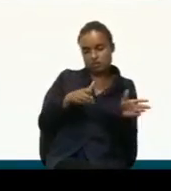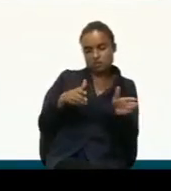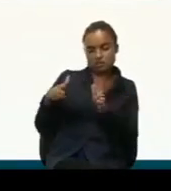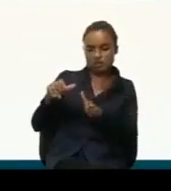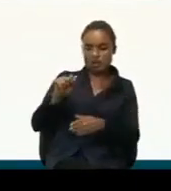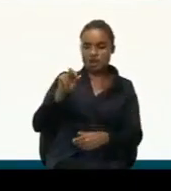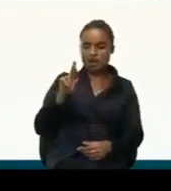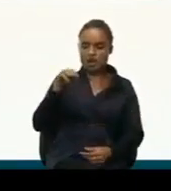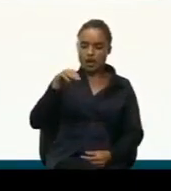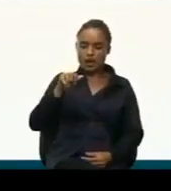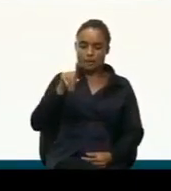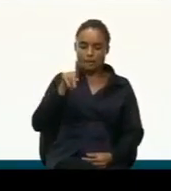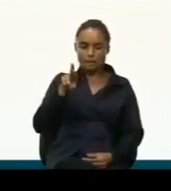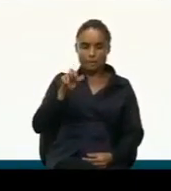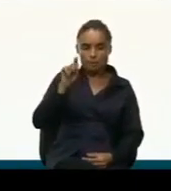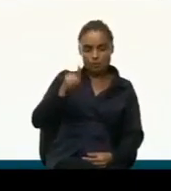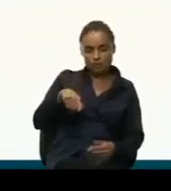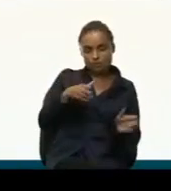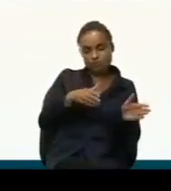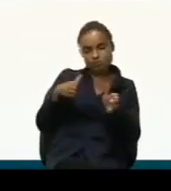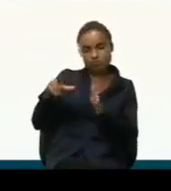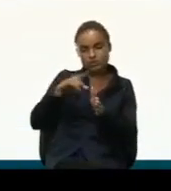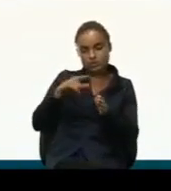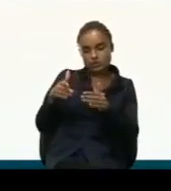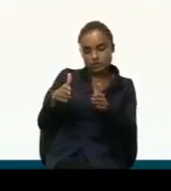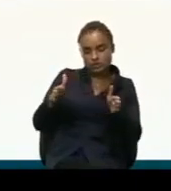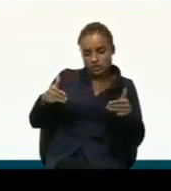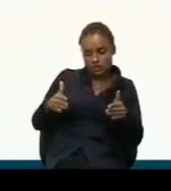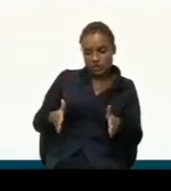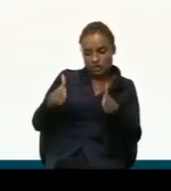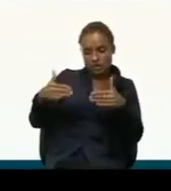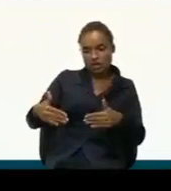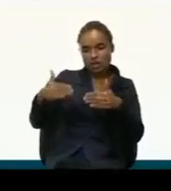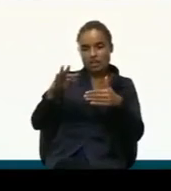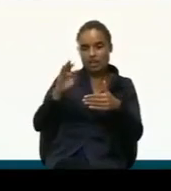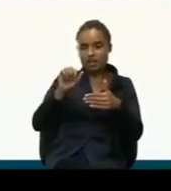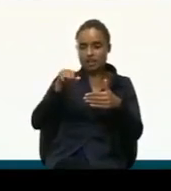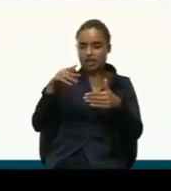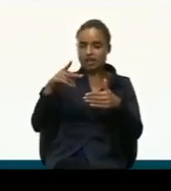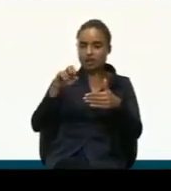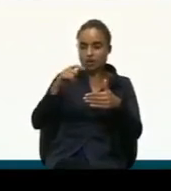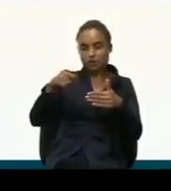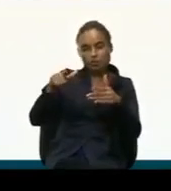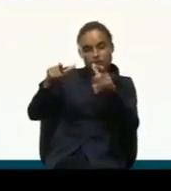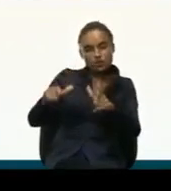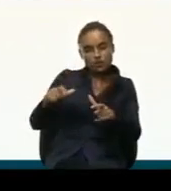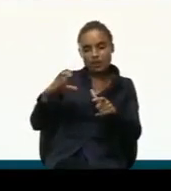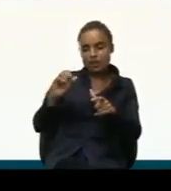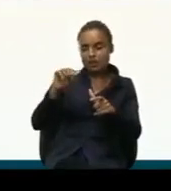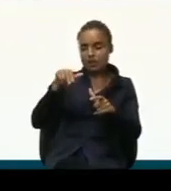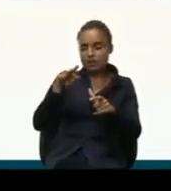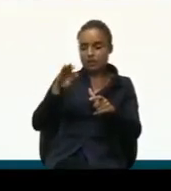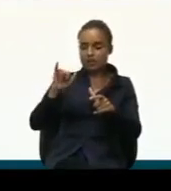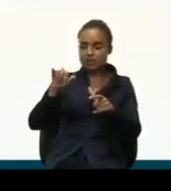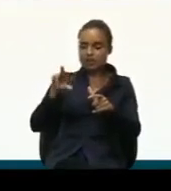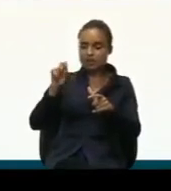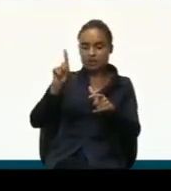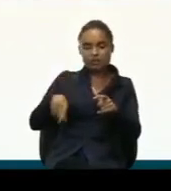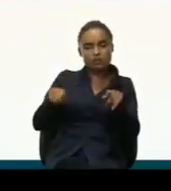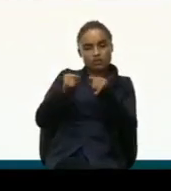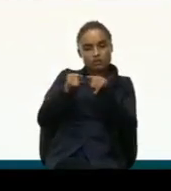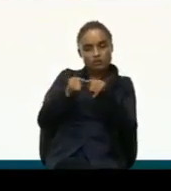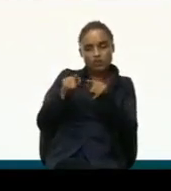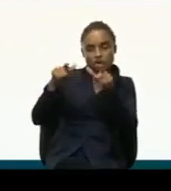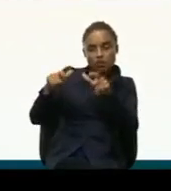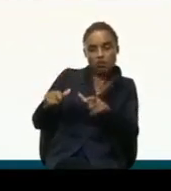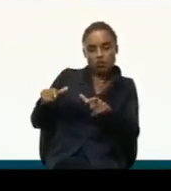das armaduras devem estar protegidas com esses tampões aqui para não machucar ninguém. E isolada também, tá?